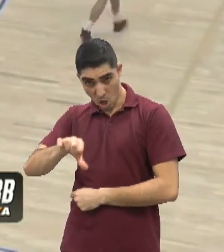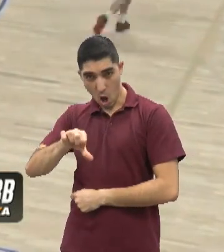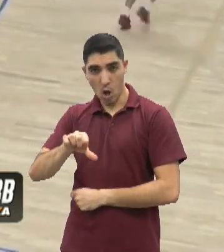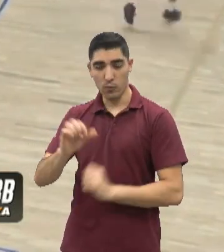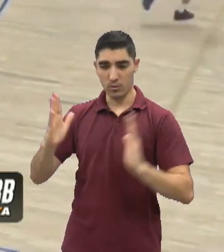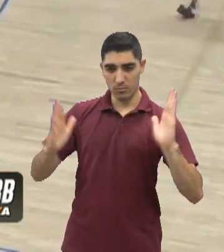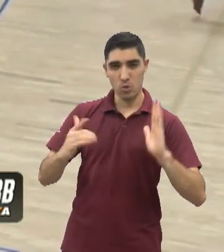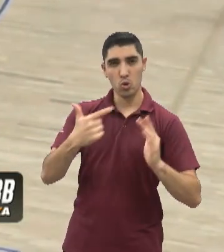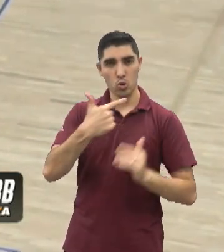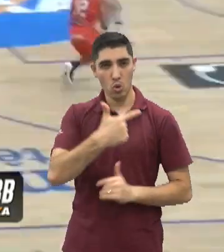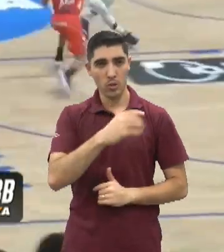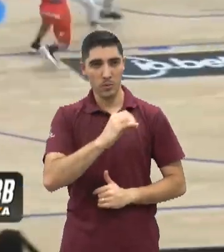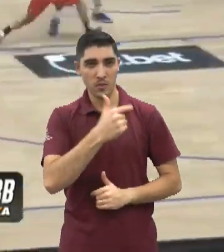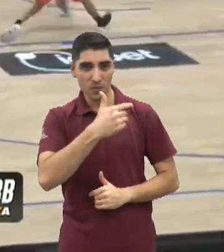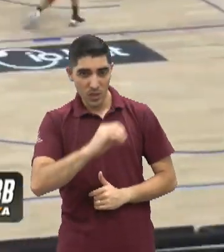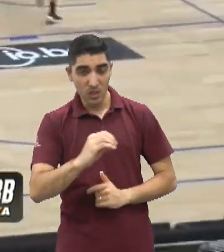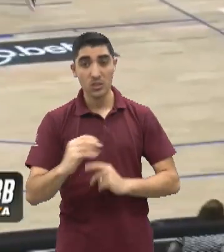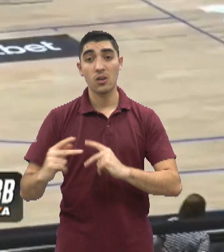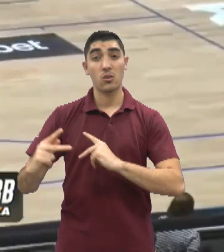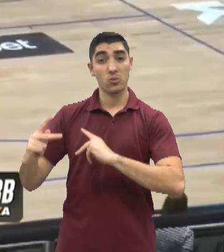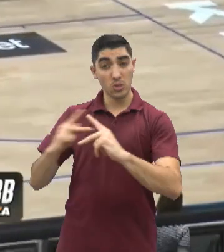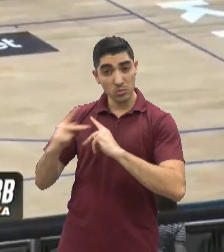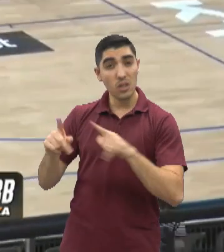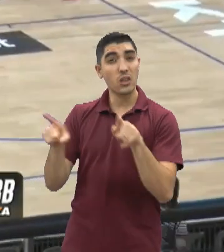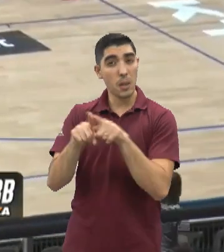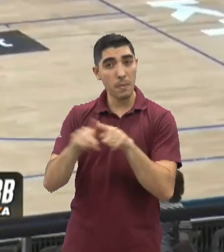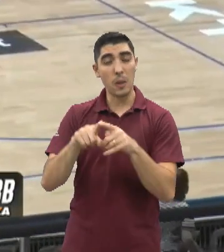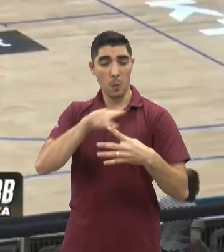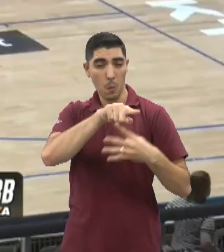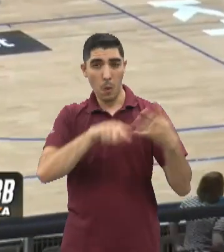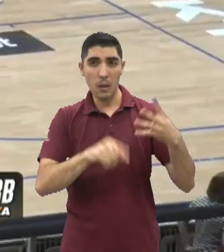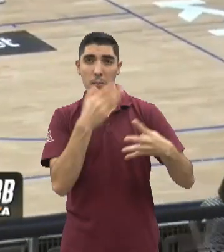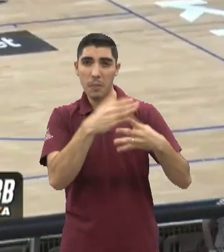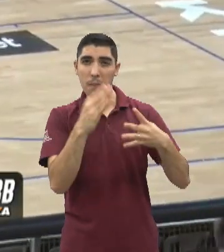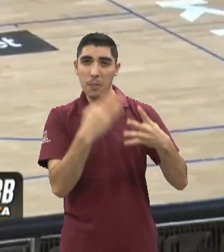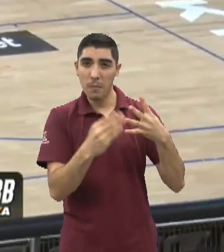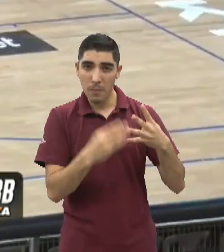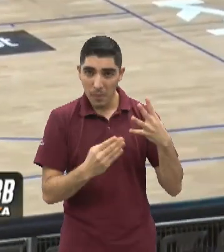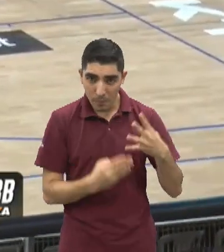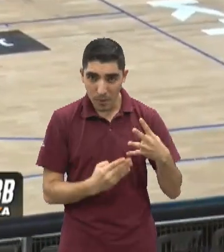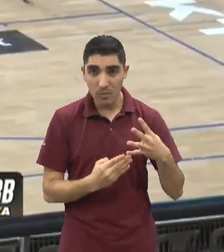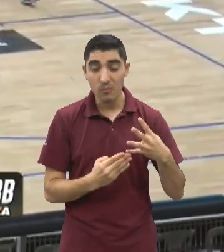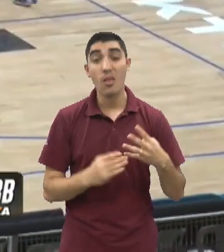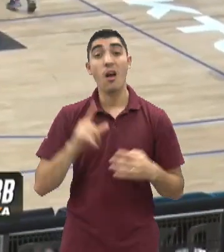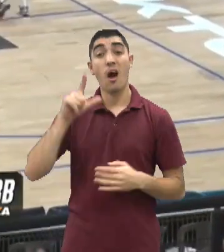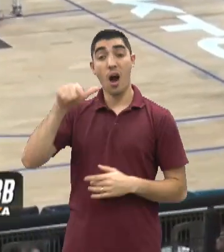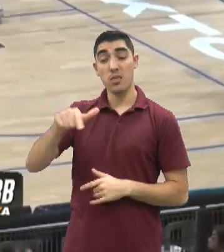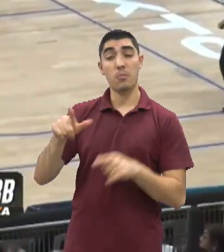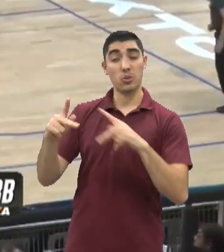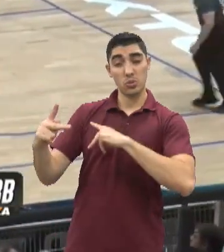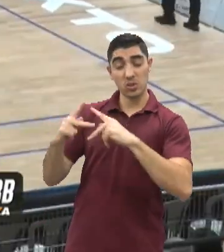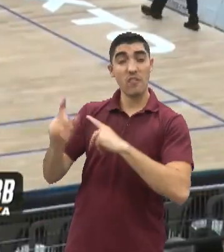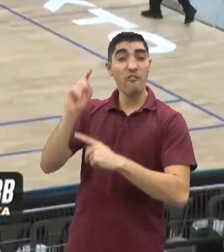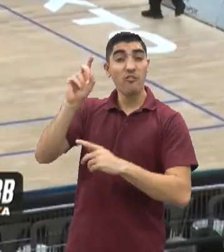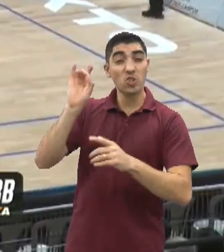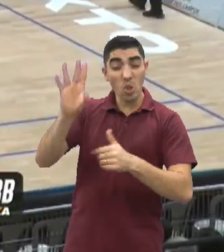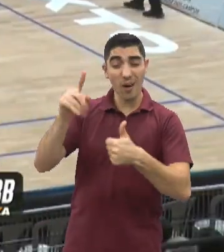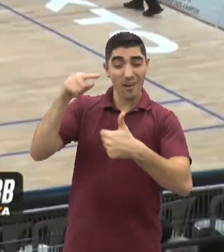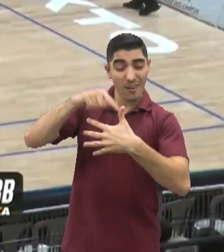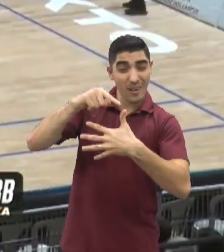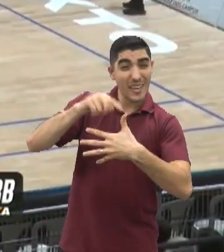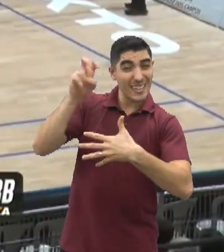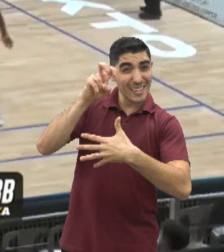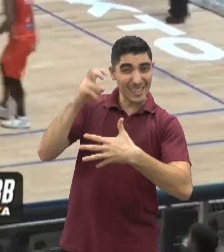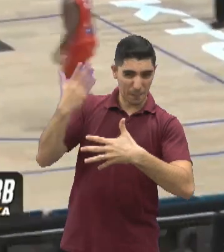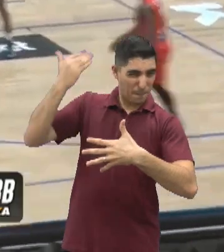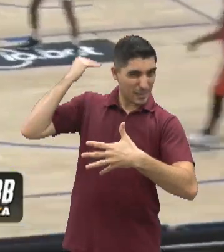o São José também começou com 4 derrotas e só foi vencer na 5ª rodada contra o Bauru na prorrogação fora de casa,